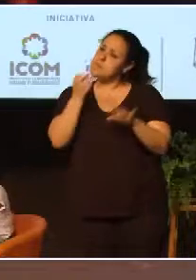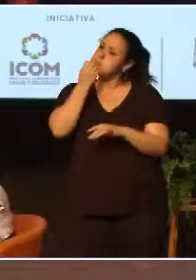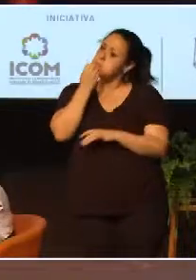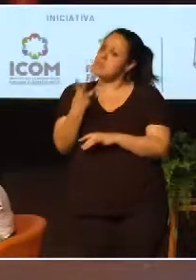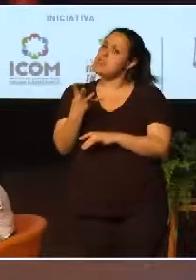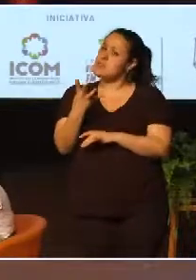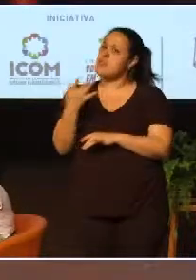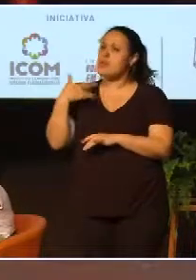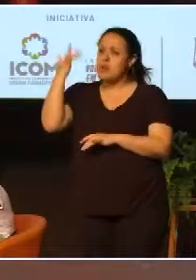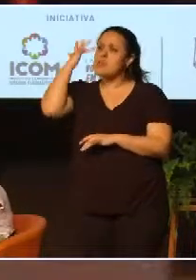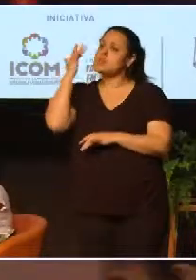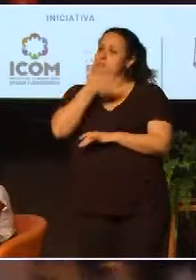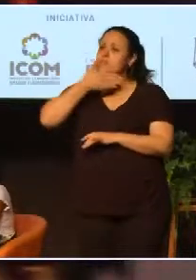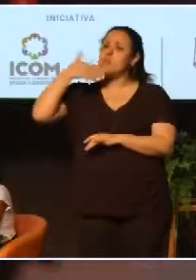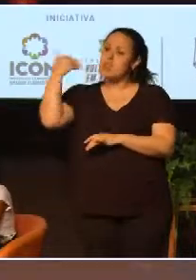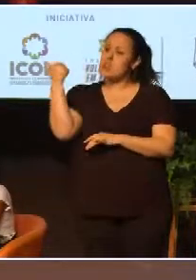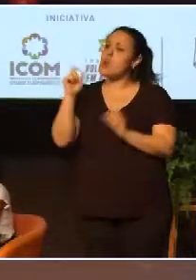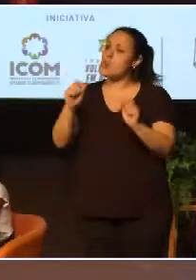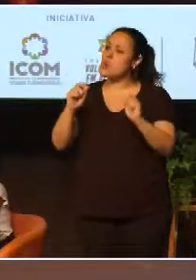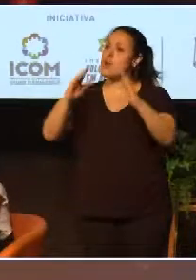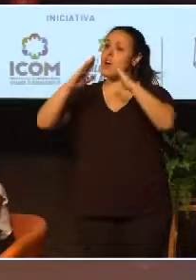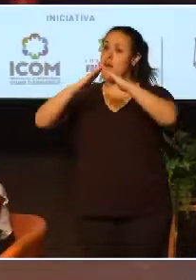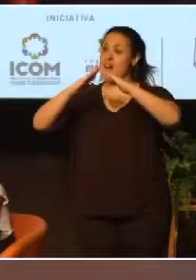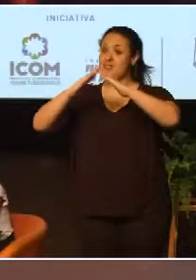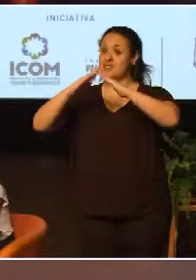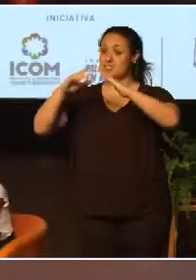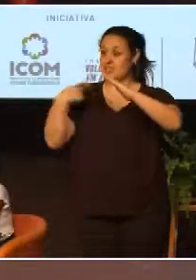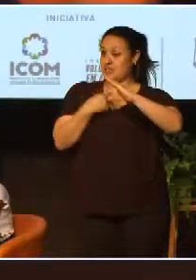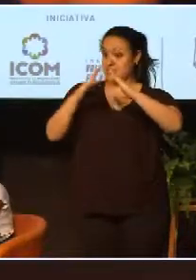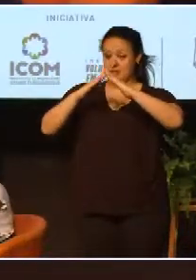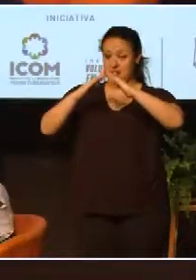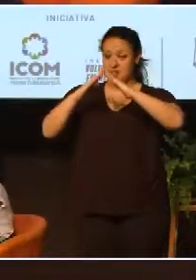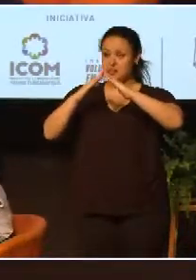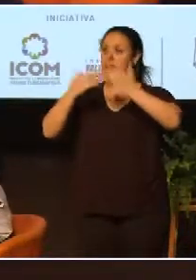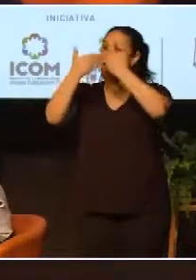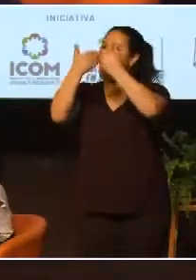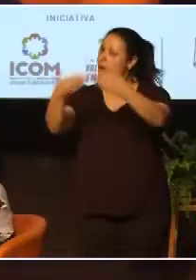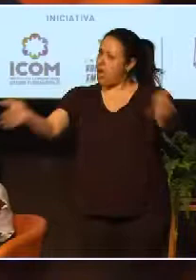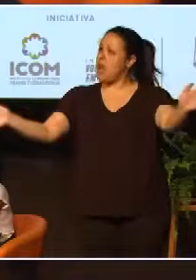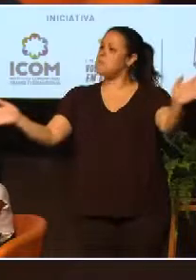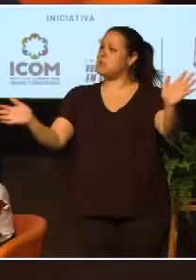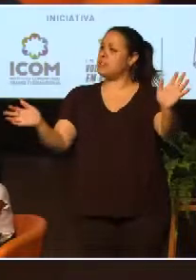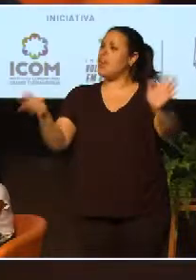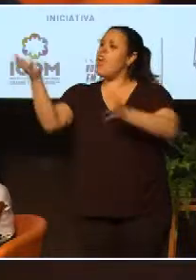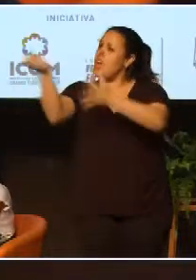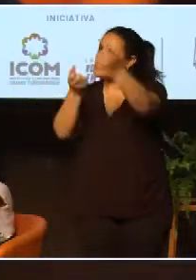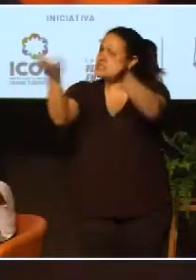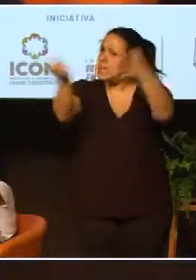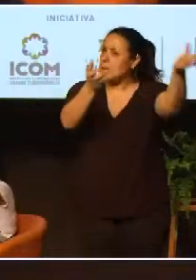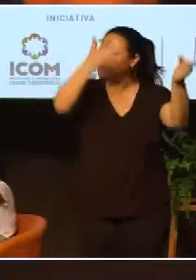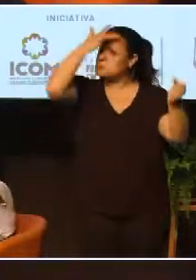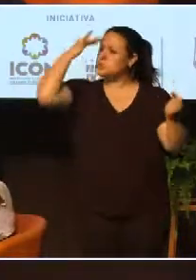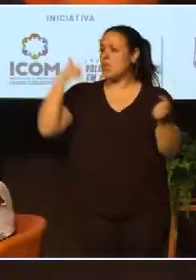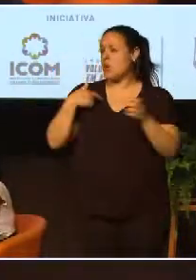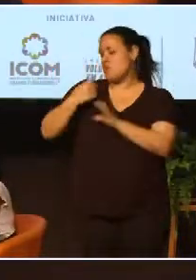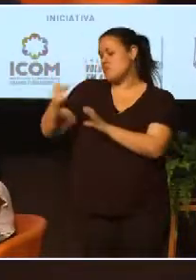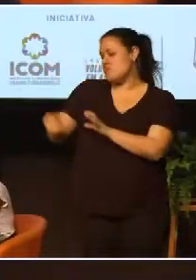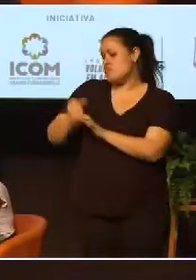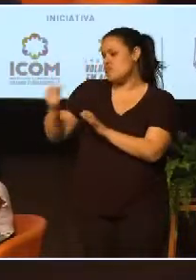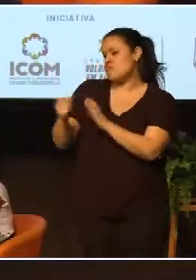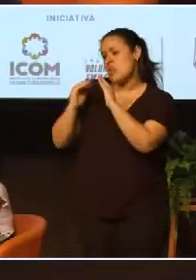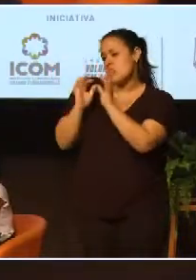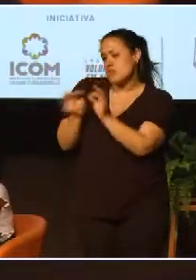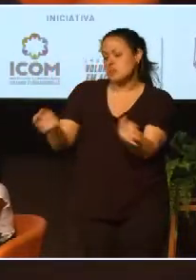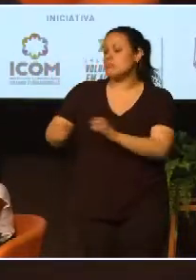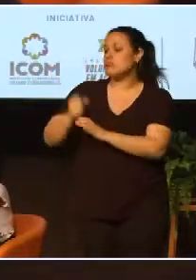abrisse a nossa casa para receber as pessoas e eu vou fazer uma comida caseira, você faz uma faixa aí, coloca na